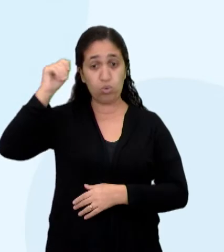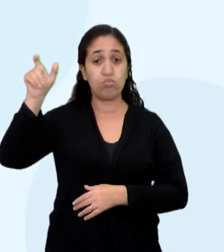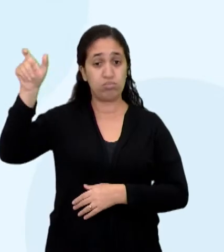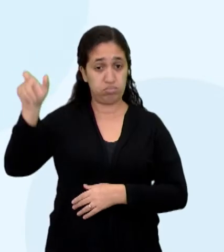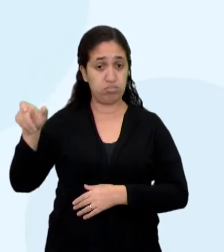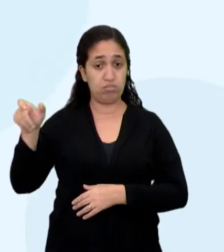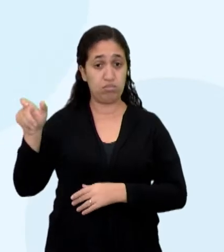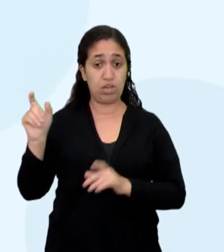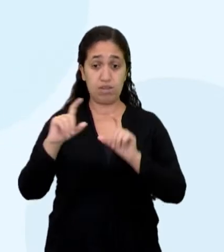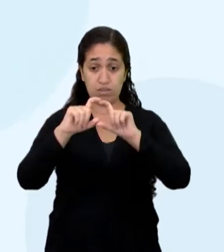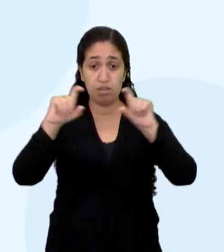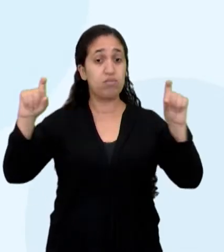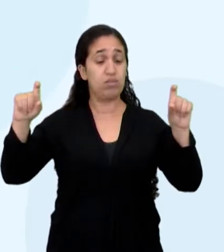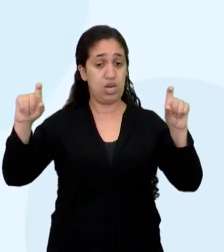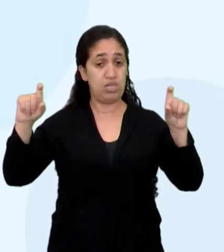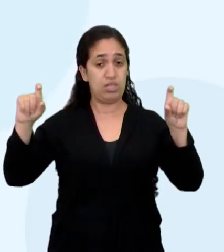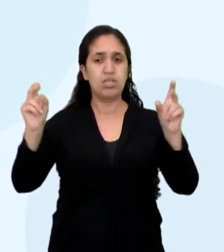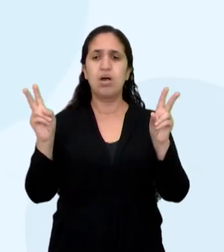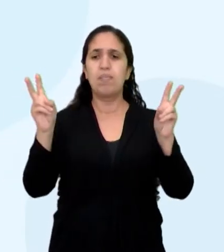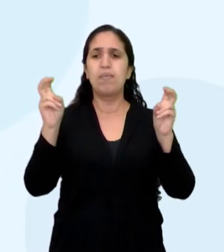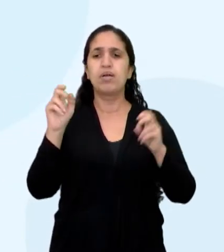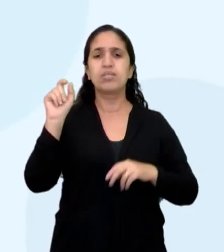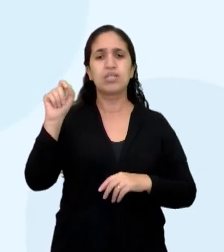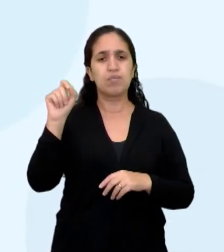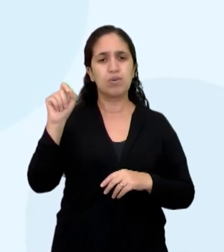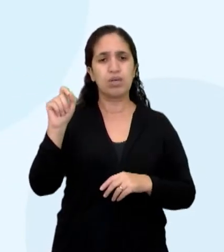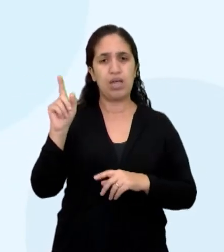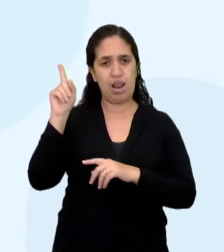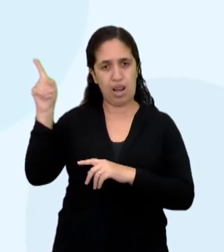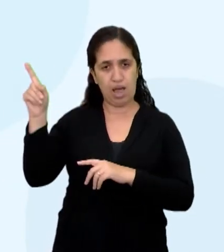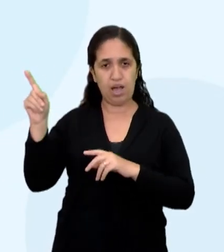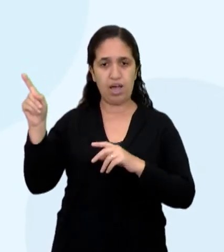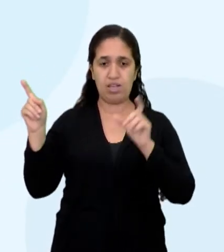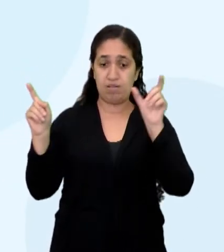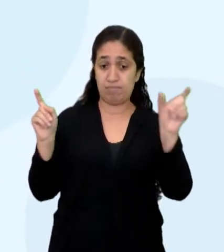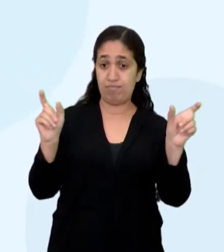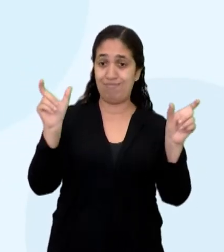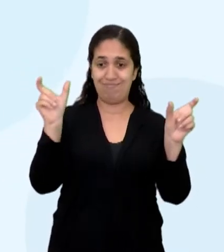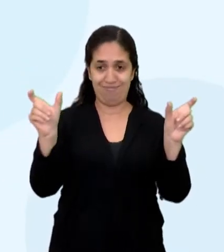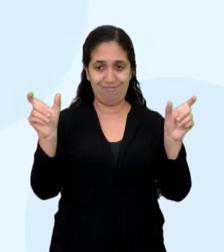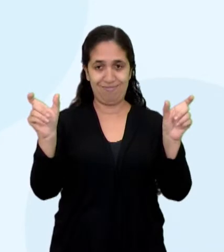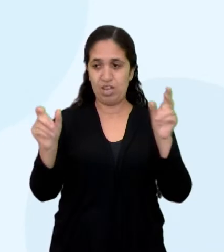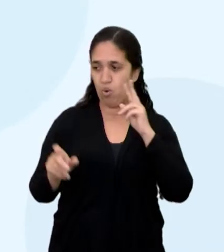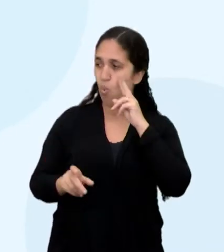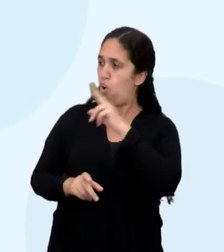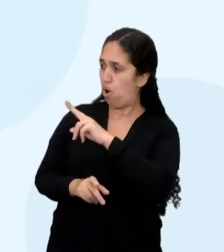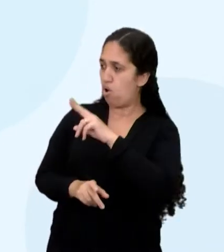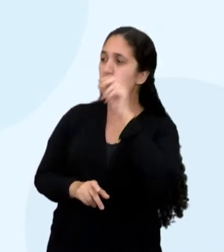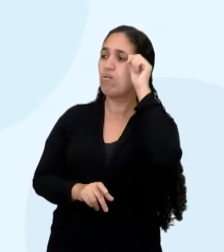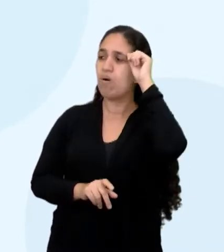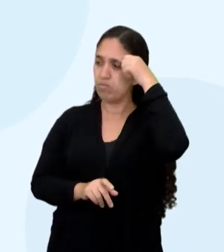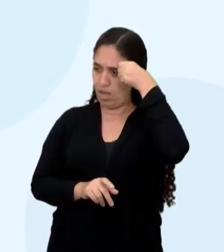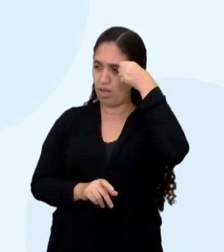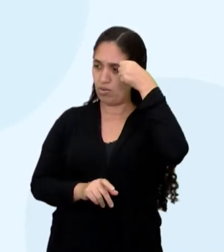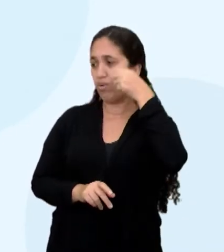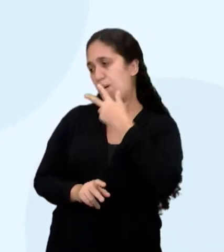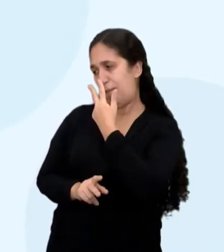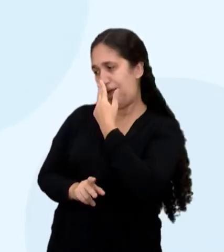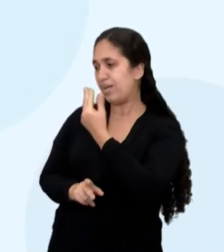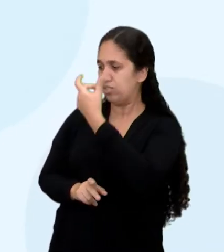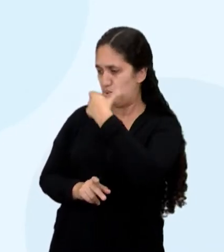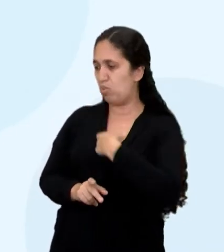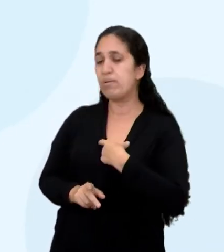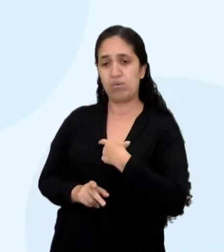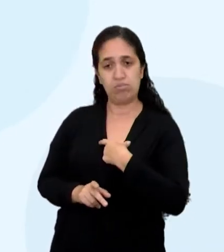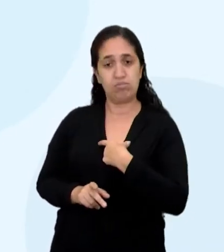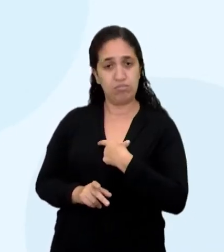essa frase, então a gente percebe que ali existe representação. Então quando eu olho, eu vejo um negro, então parece comigo, né?